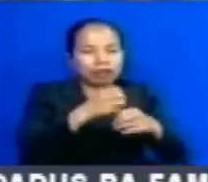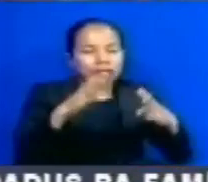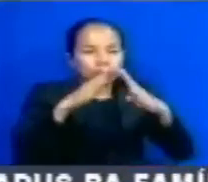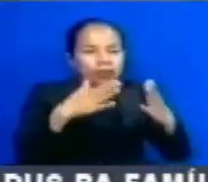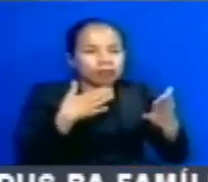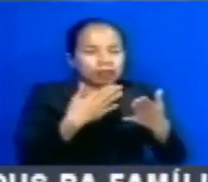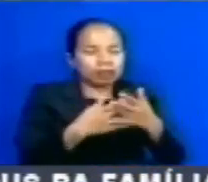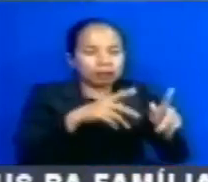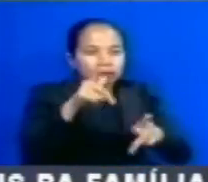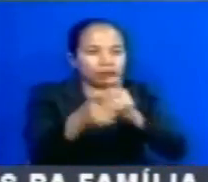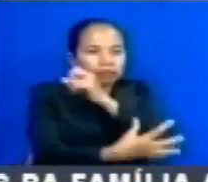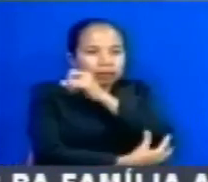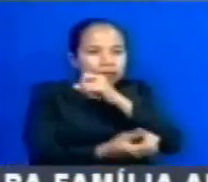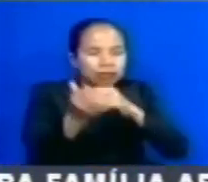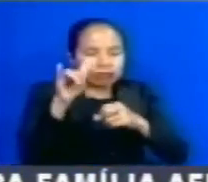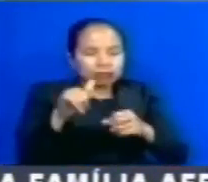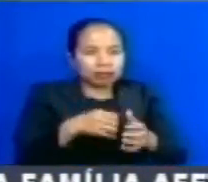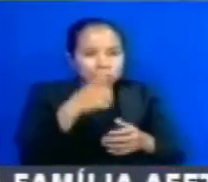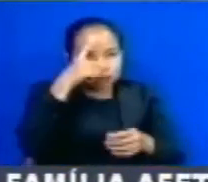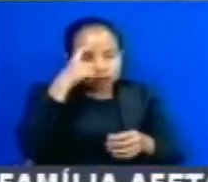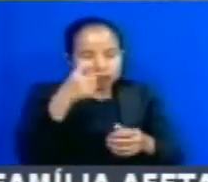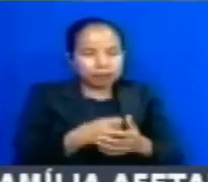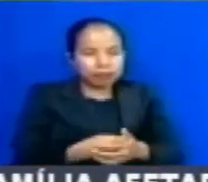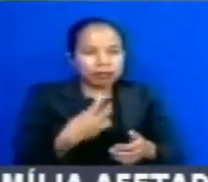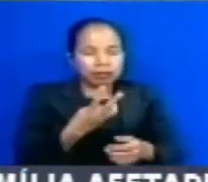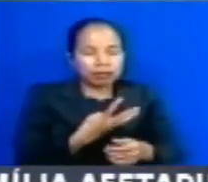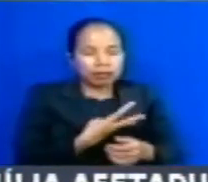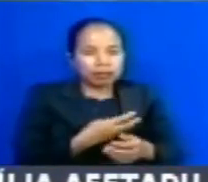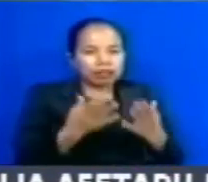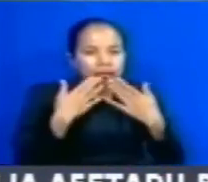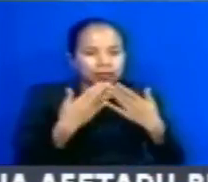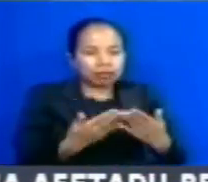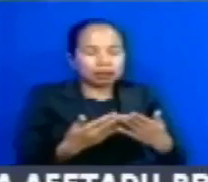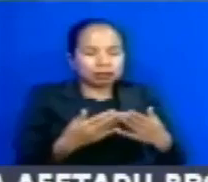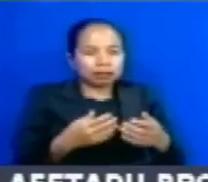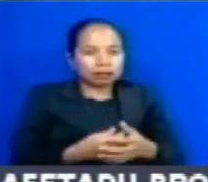para o povo que me dá like será. Tamo aí, né? E tá agradece.